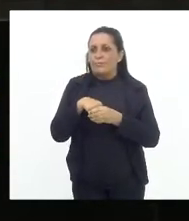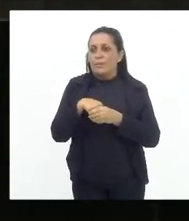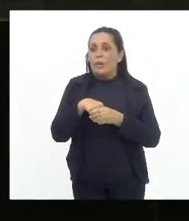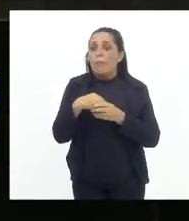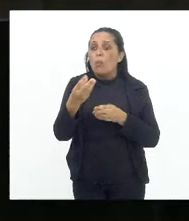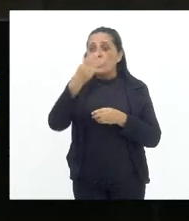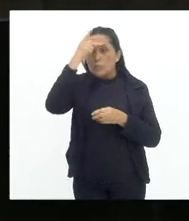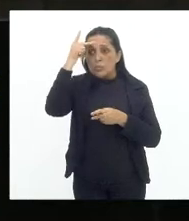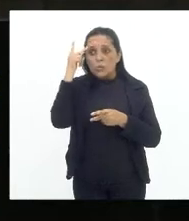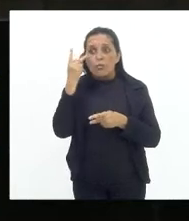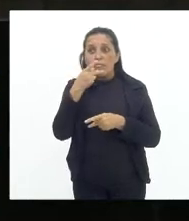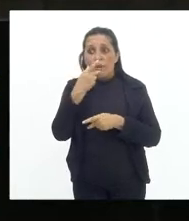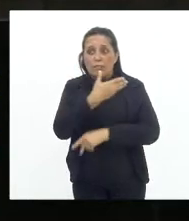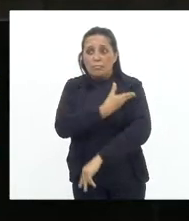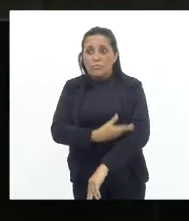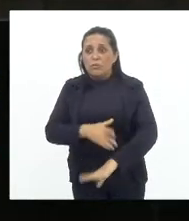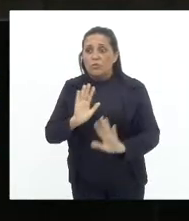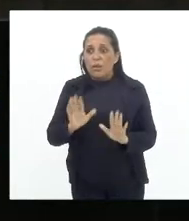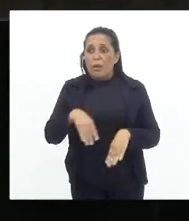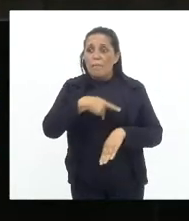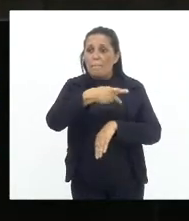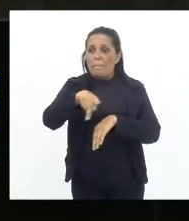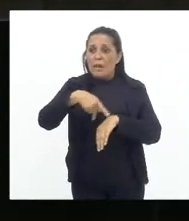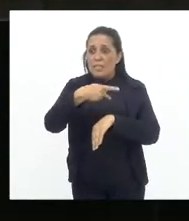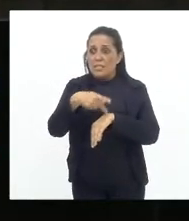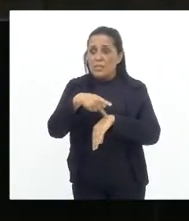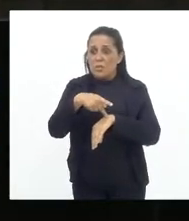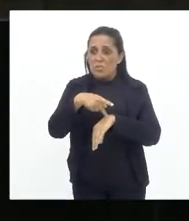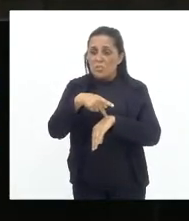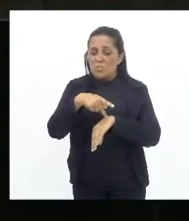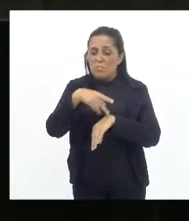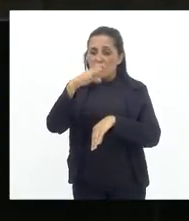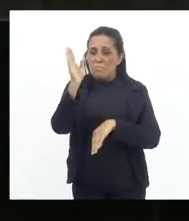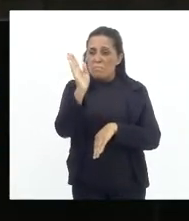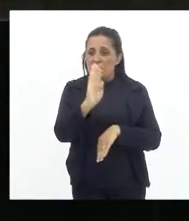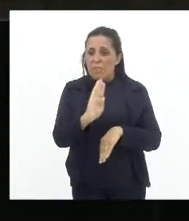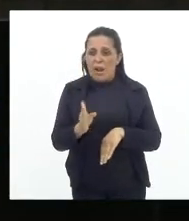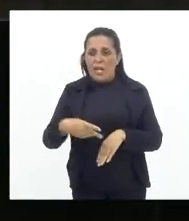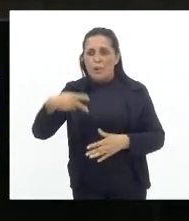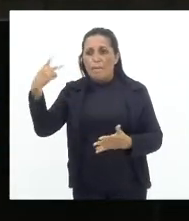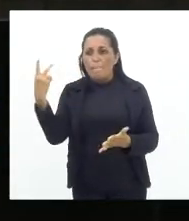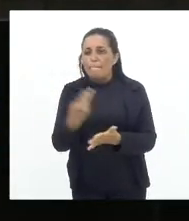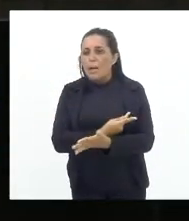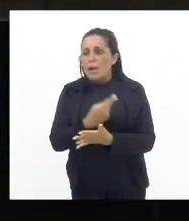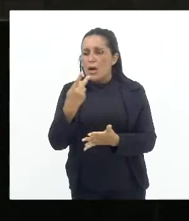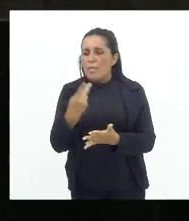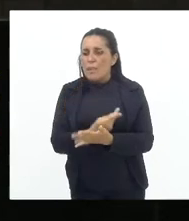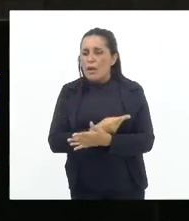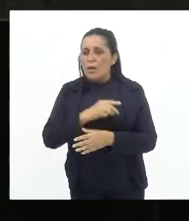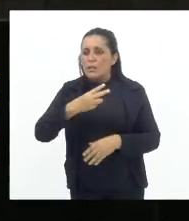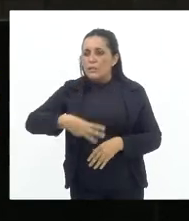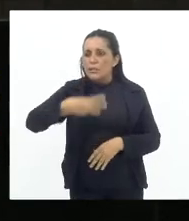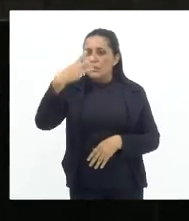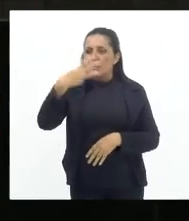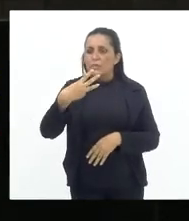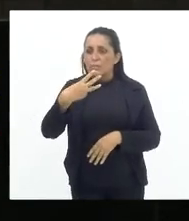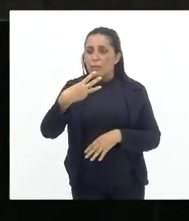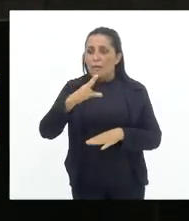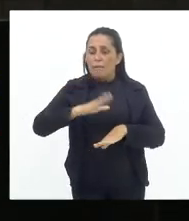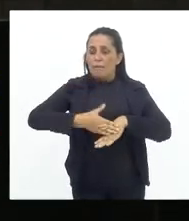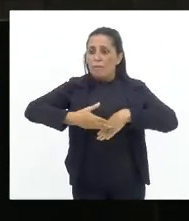dizer que o Brasil é um país da impunidade um país que a terceira população